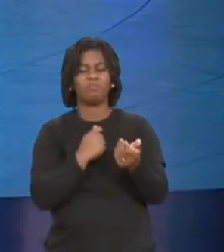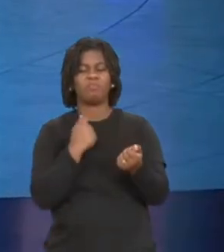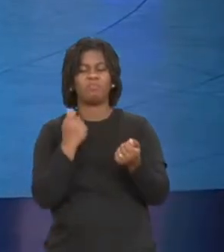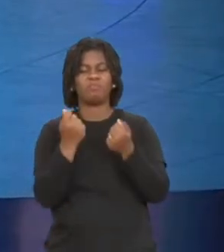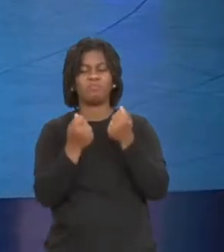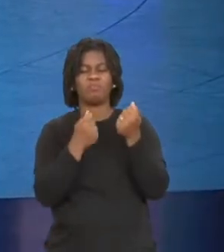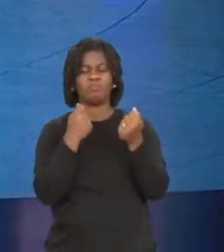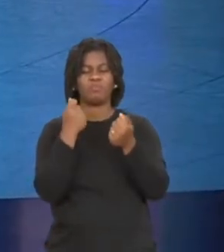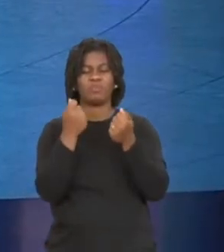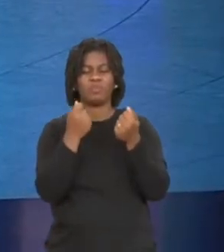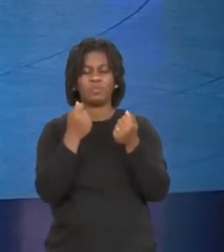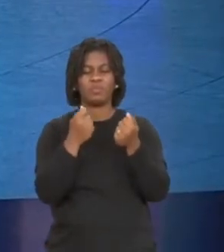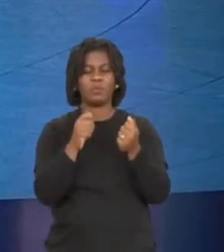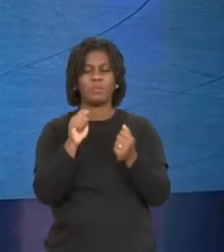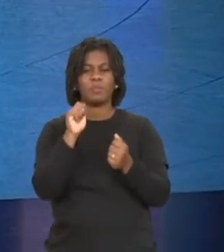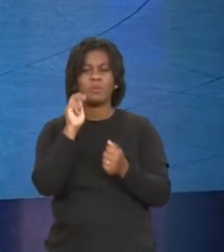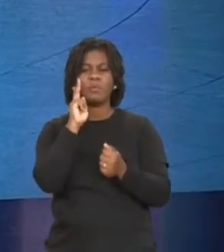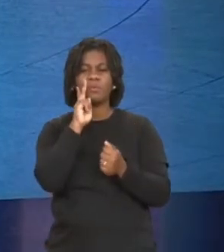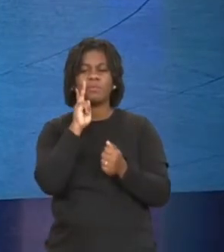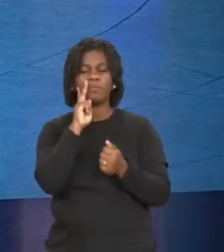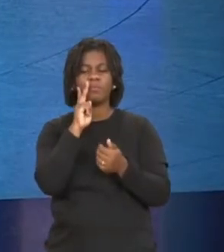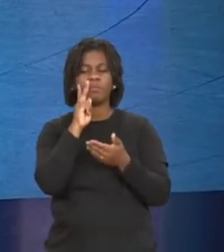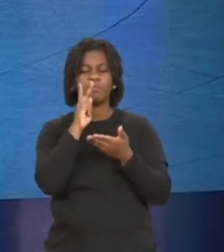Levante o cálice.